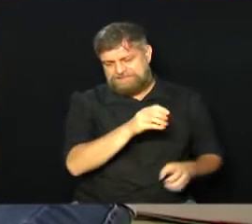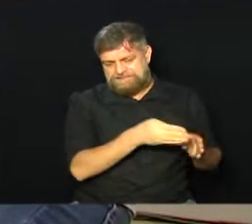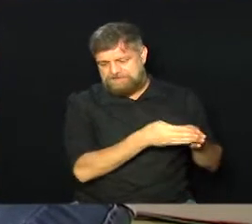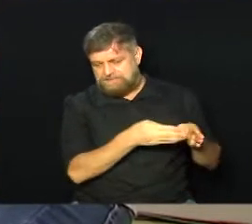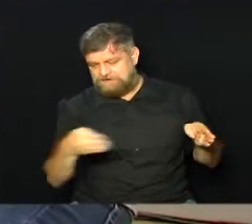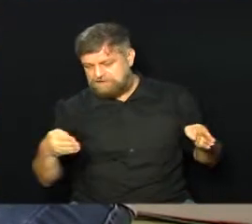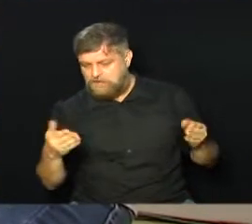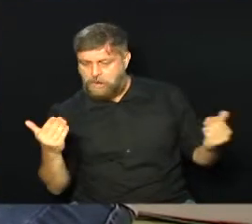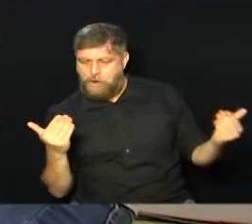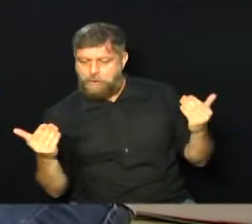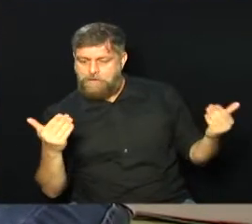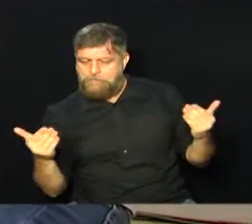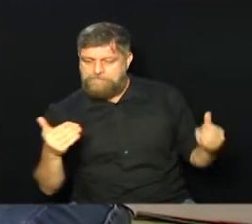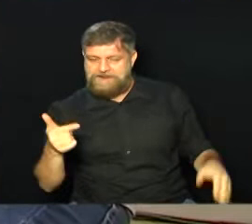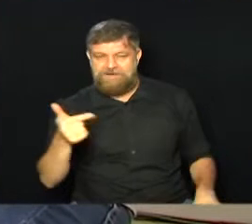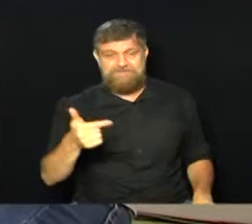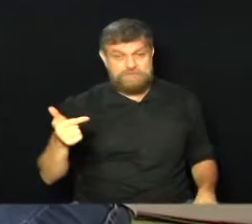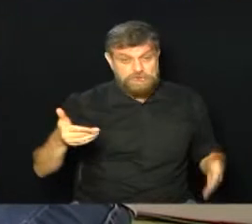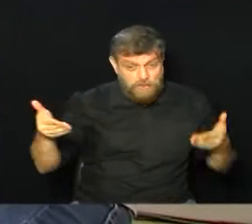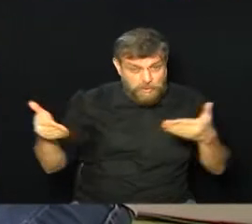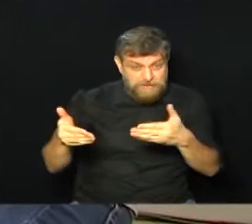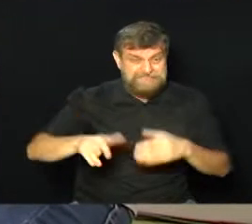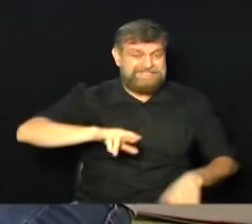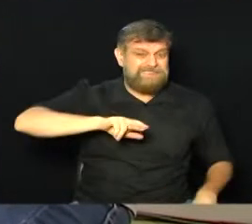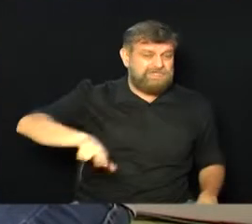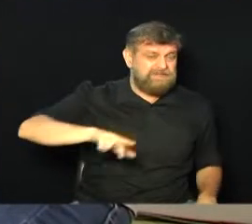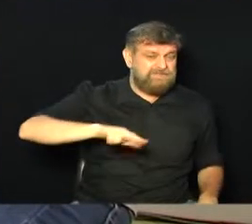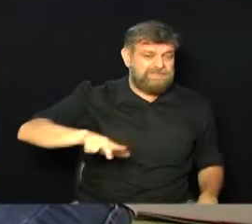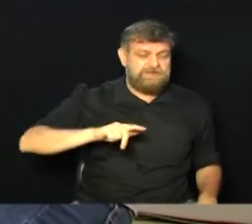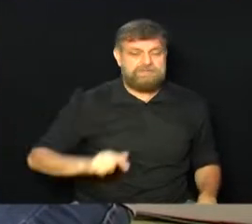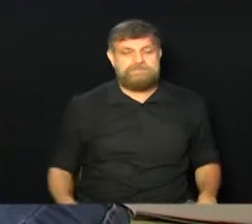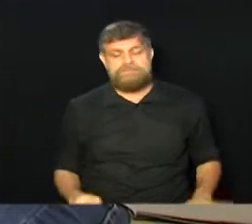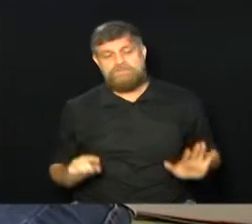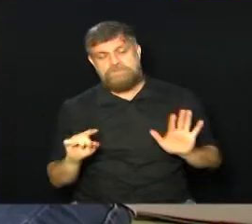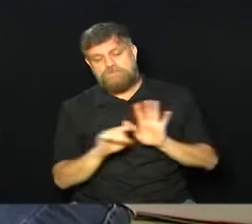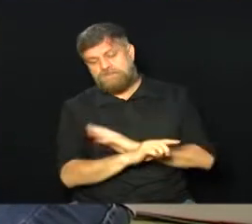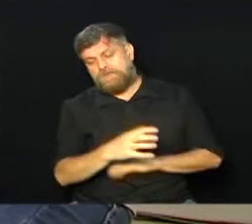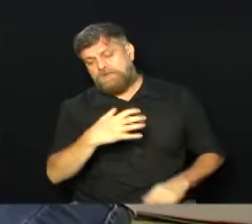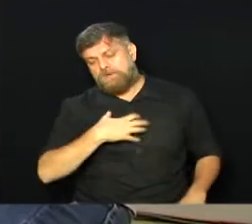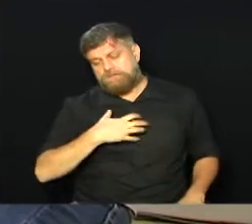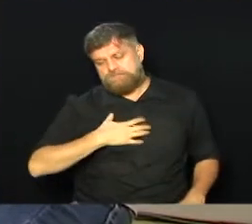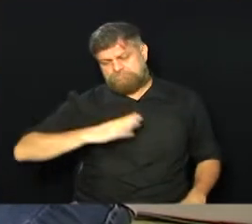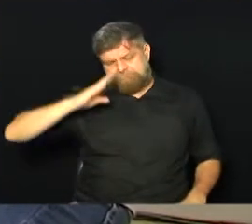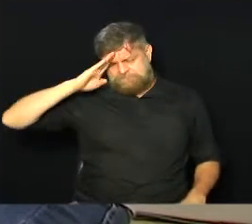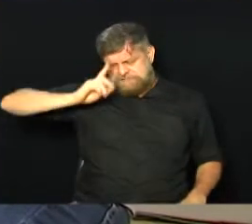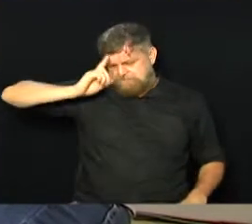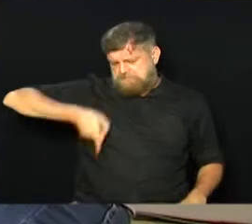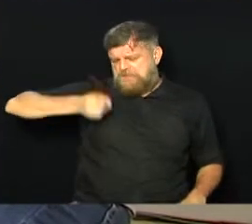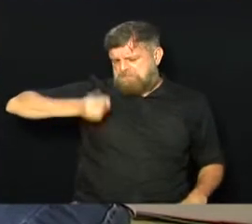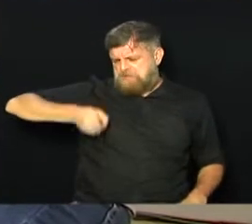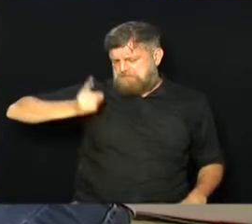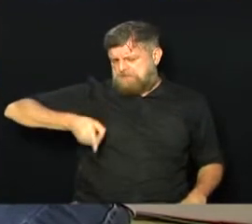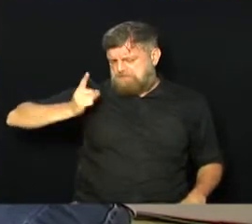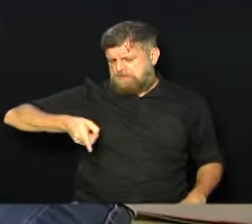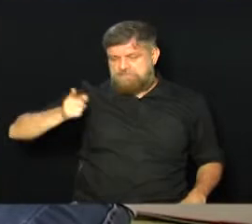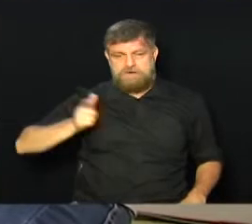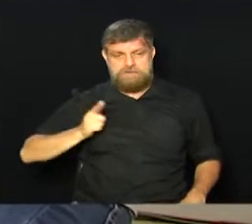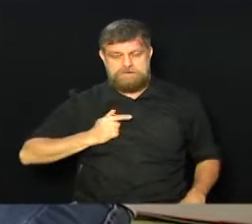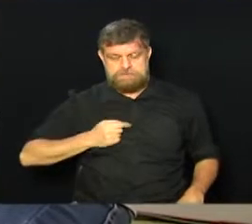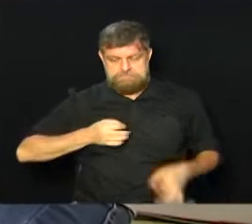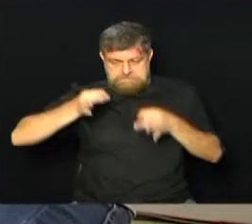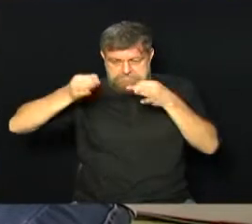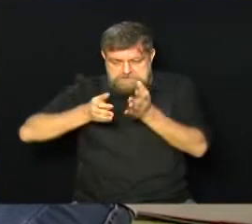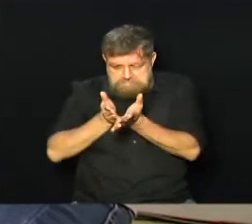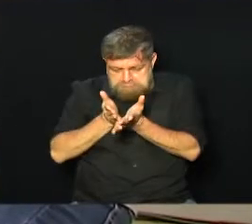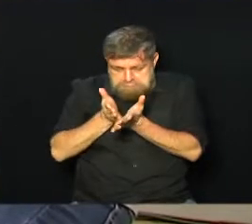hoje, 2022, é diferente. Esse estilo dele de general, de bronca, de ter que andar na linha,